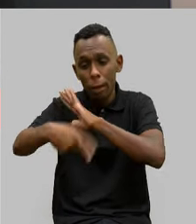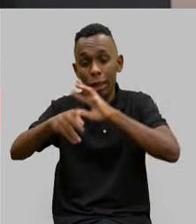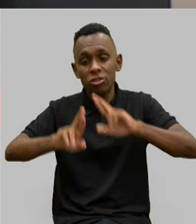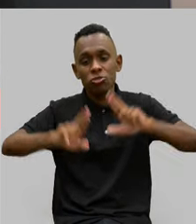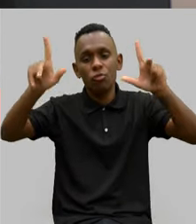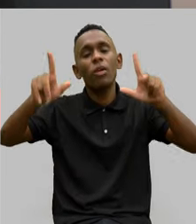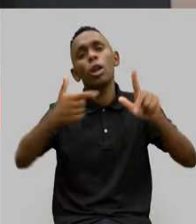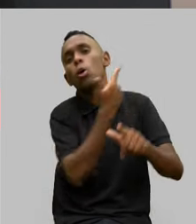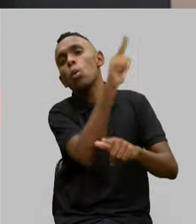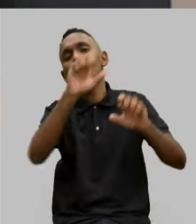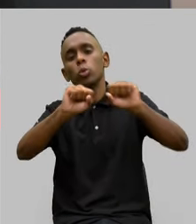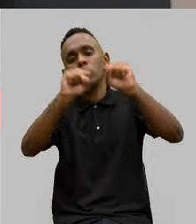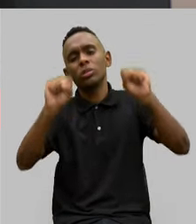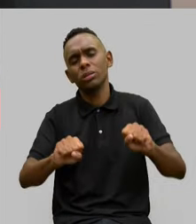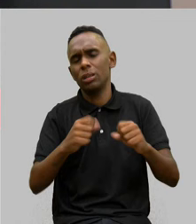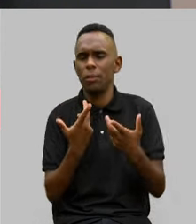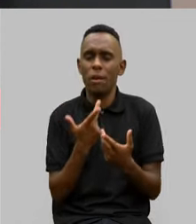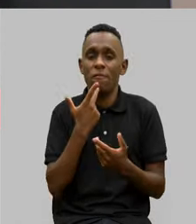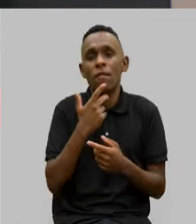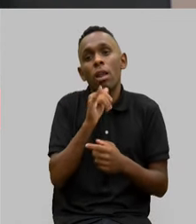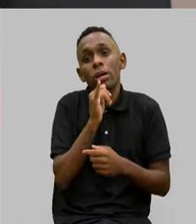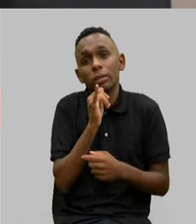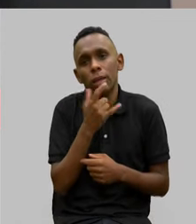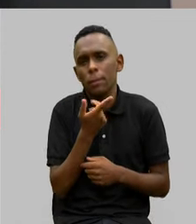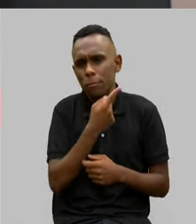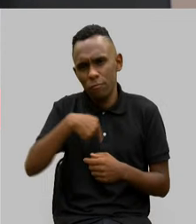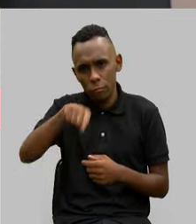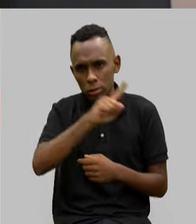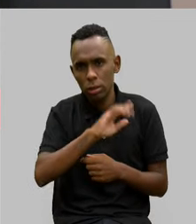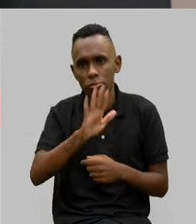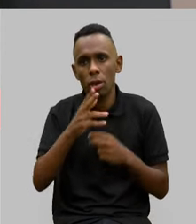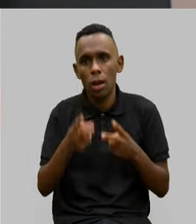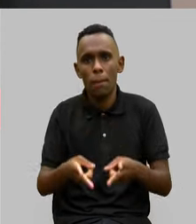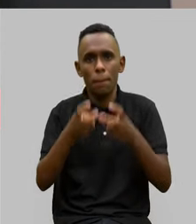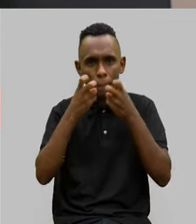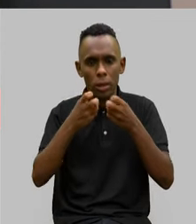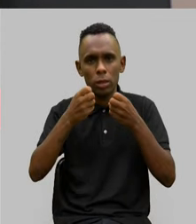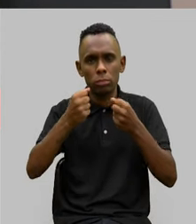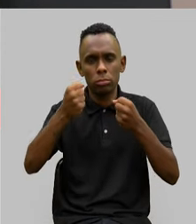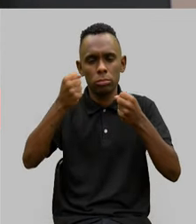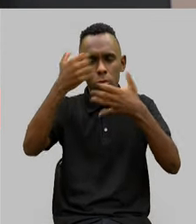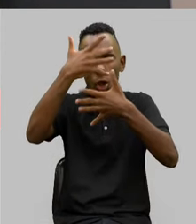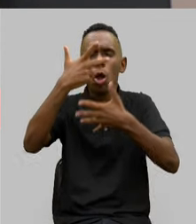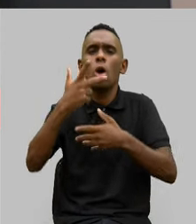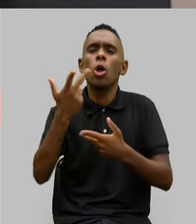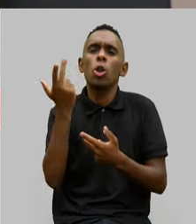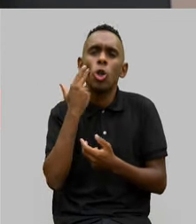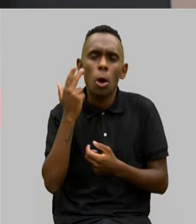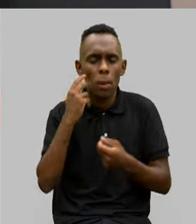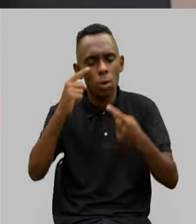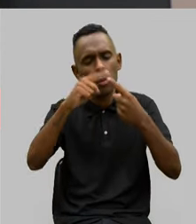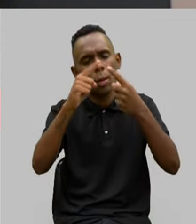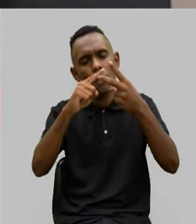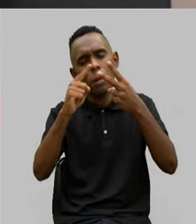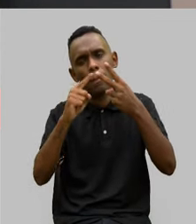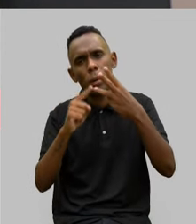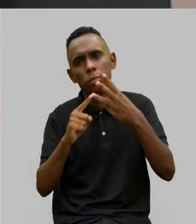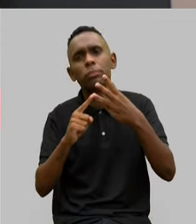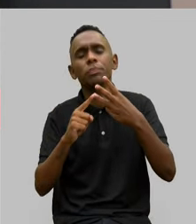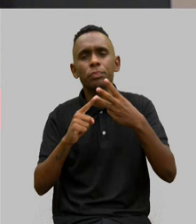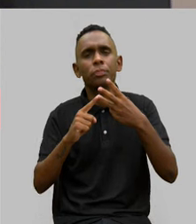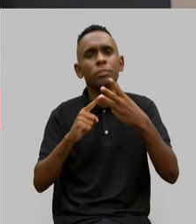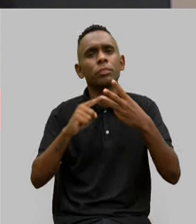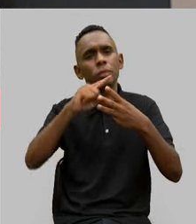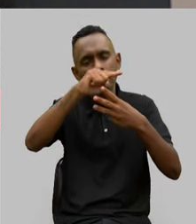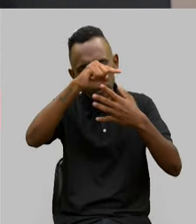dos outros sistemas então quando a gente fala por exemplo você já devem ter ouvido falar de neurotransmissores como serotonina dopamina né